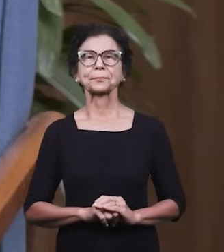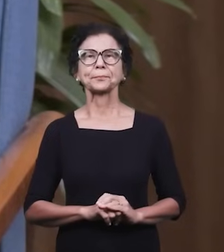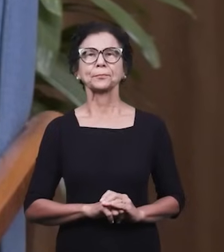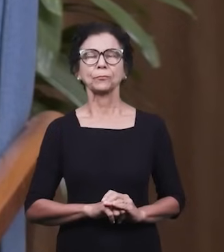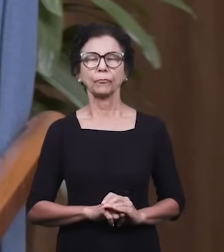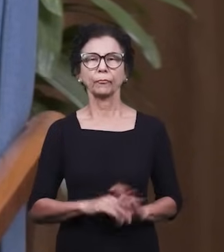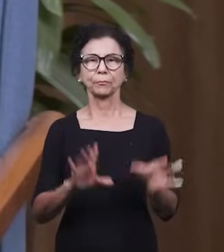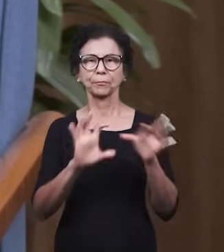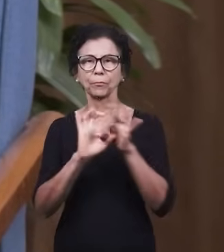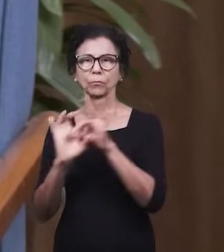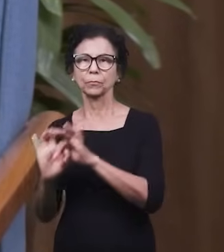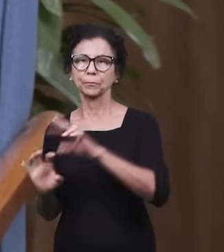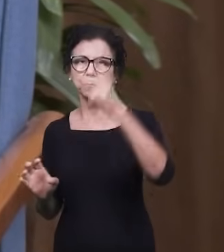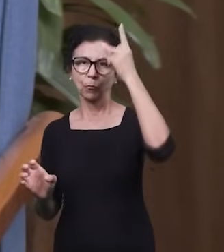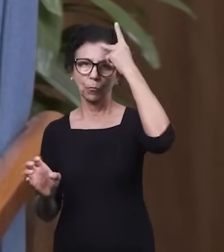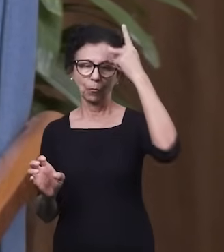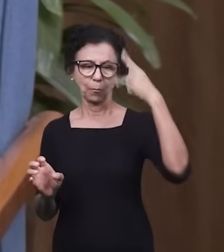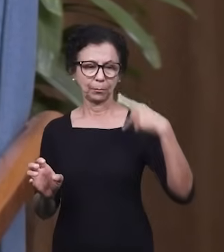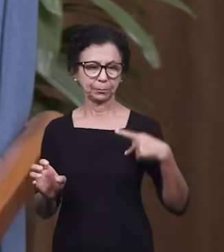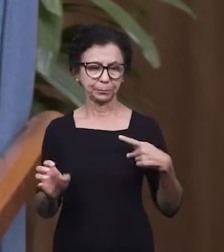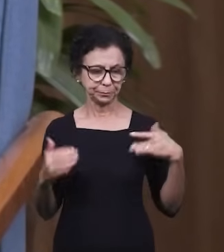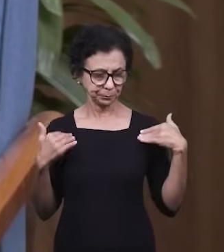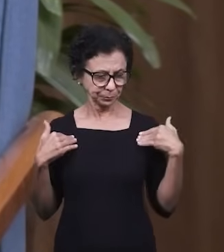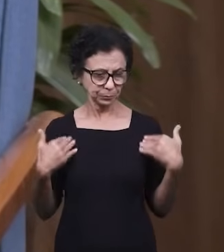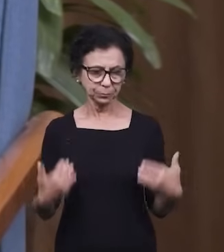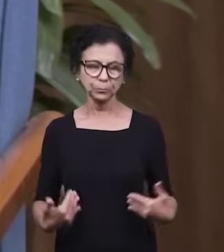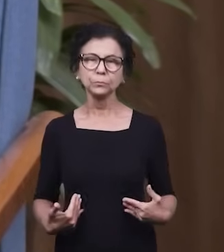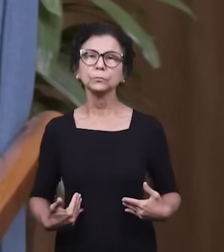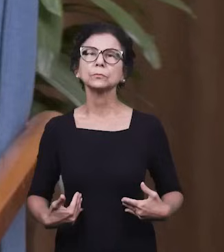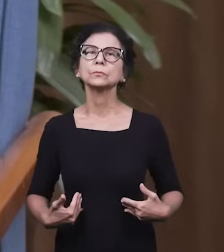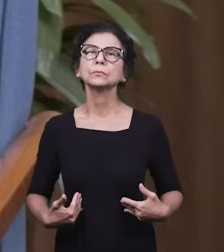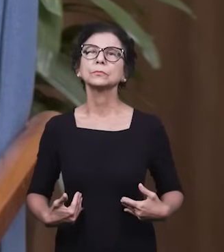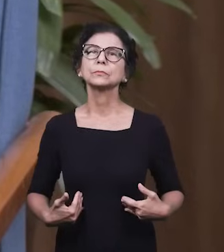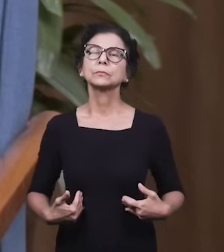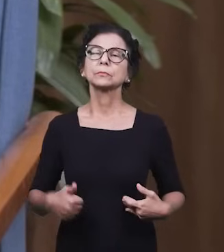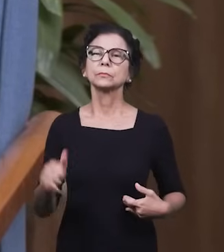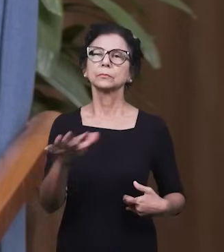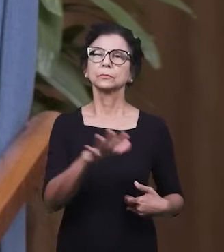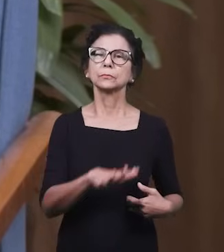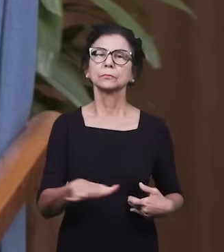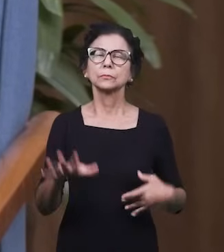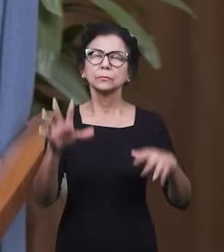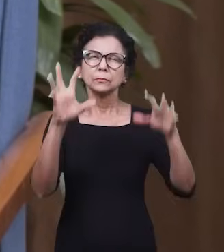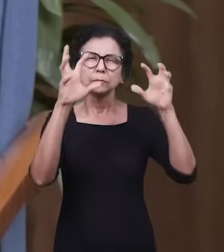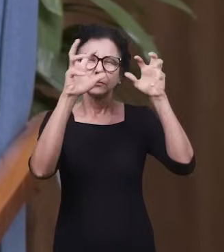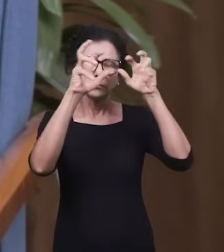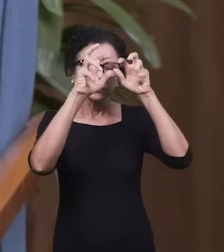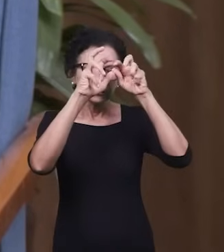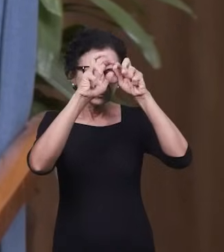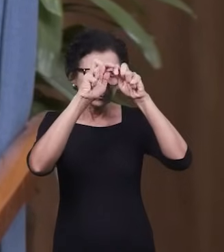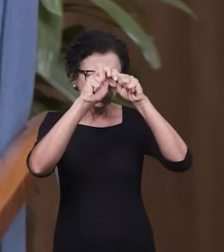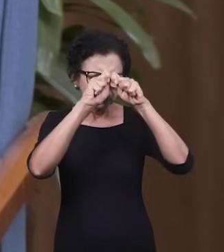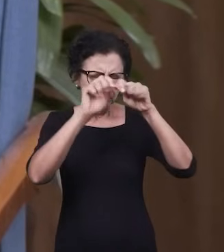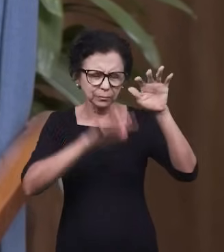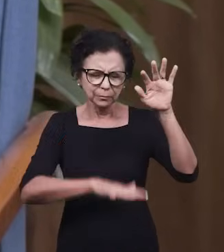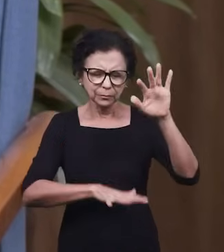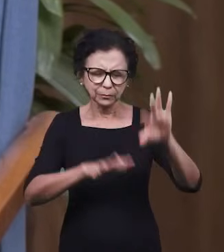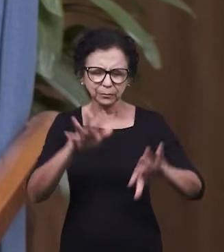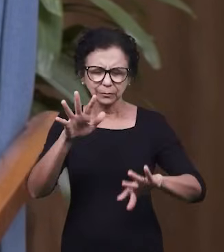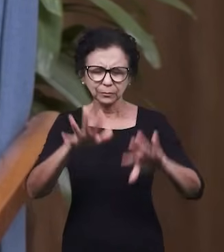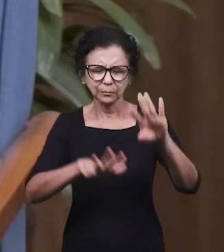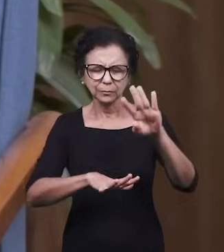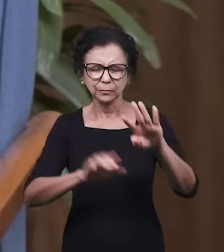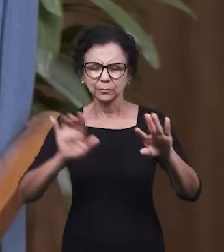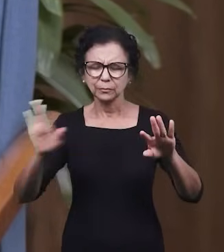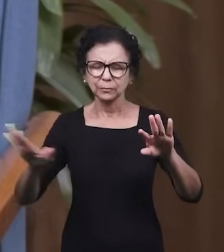No contexto humano, físico, né? Você está num ambiente de escuridão e você acendeu uma